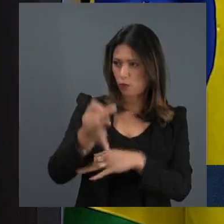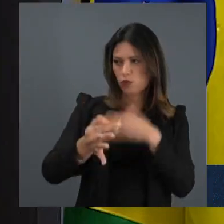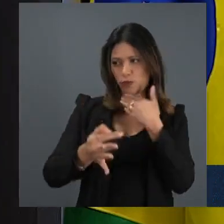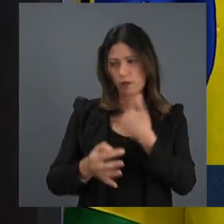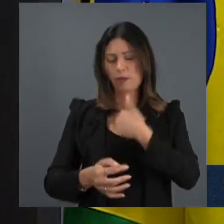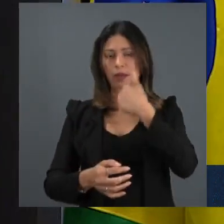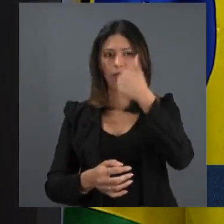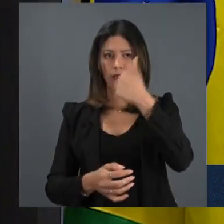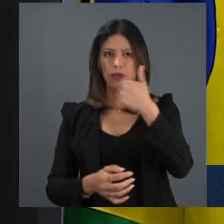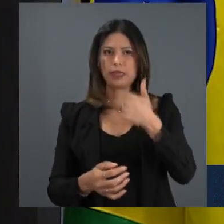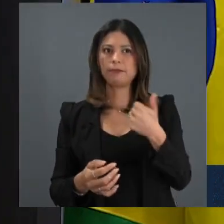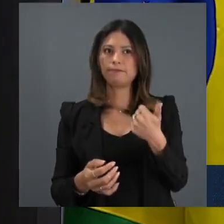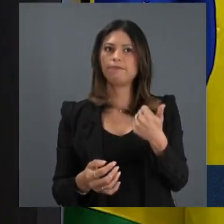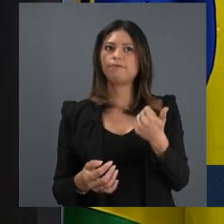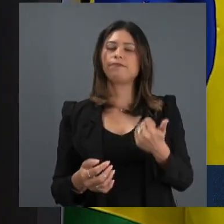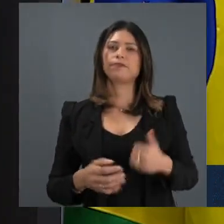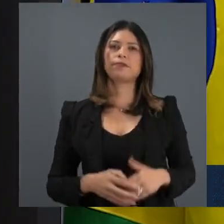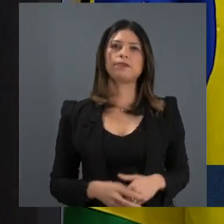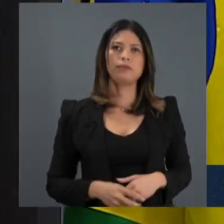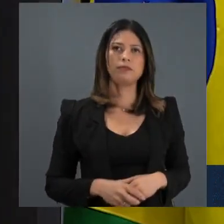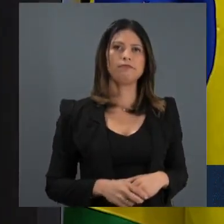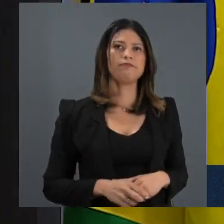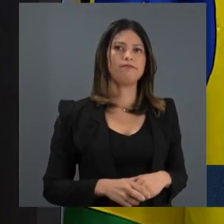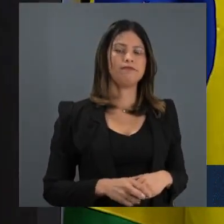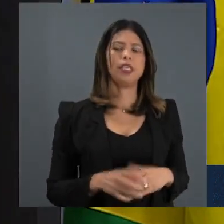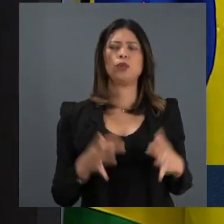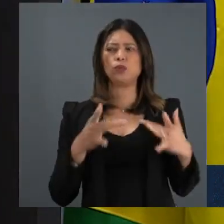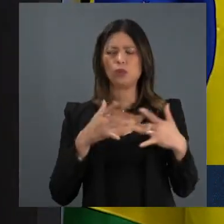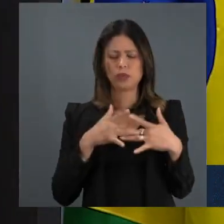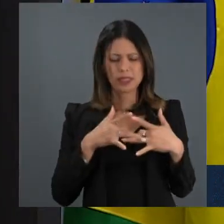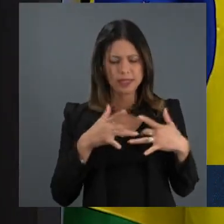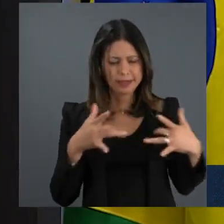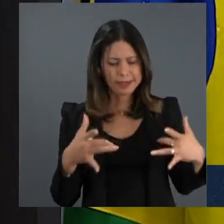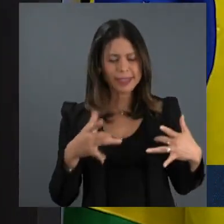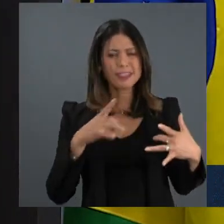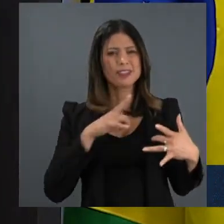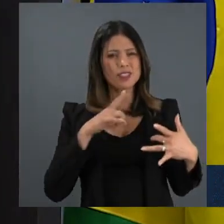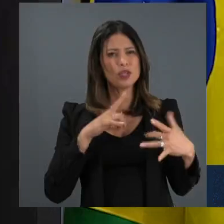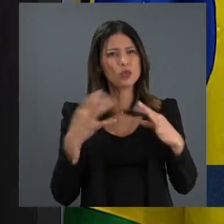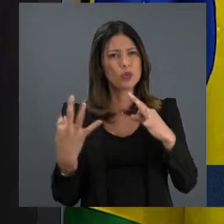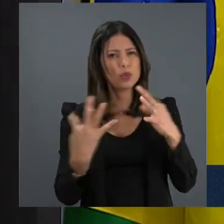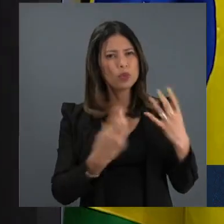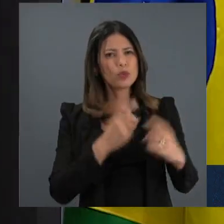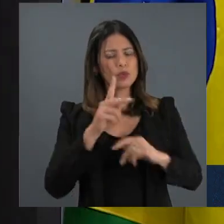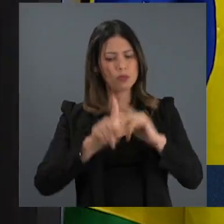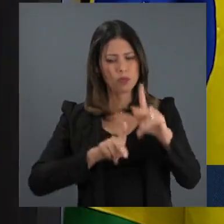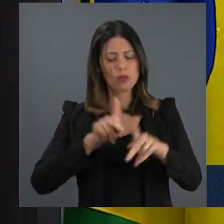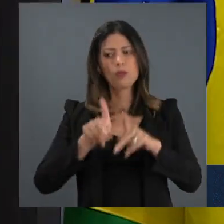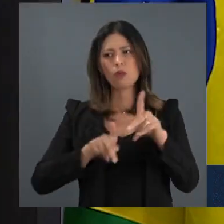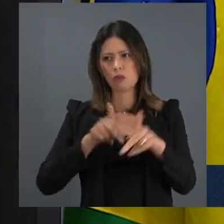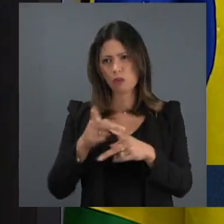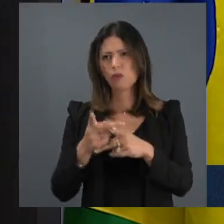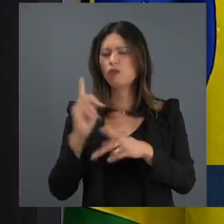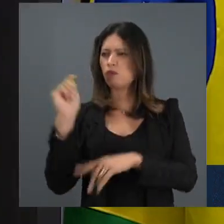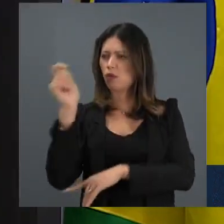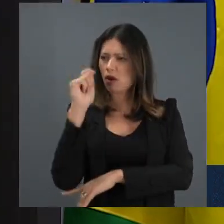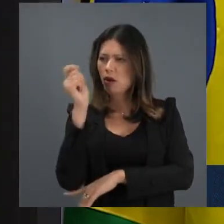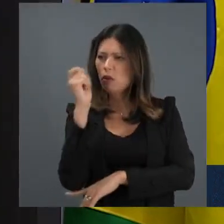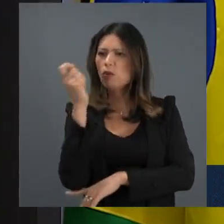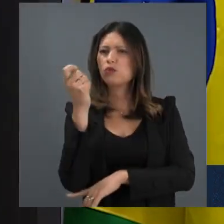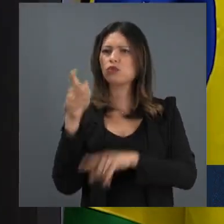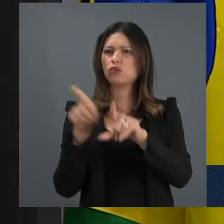gente está vendo de solidariedade, não apenas entre gaúchos e gaúchos, mas, sobretudo, entre